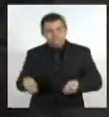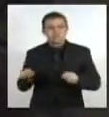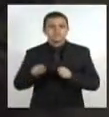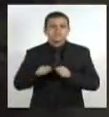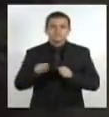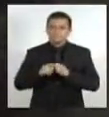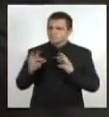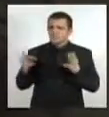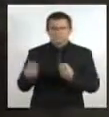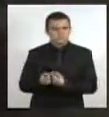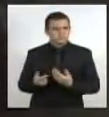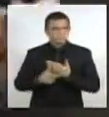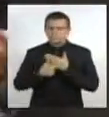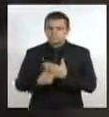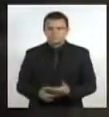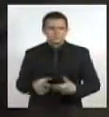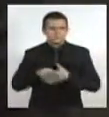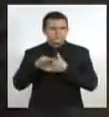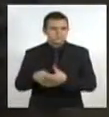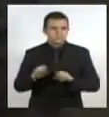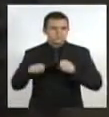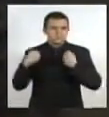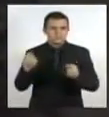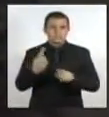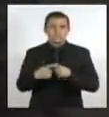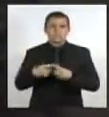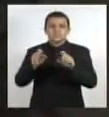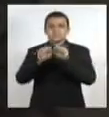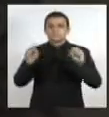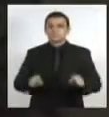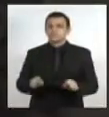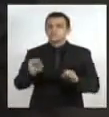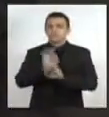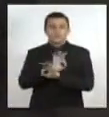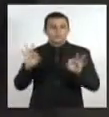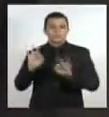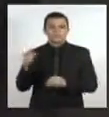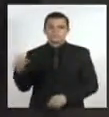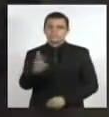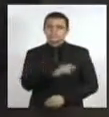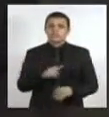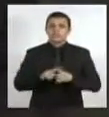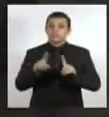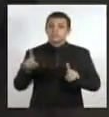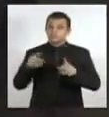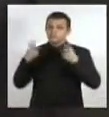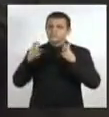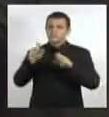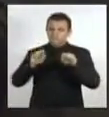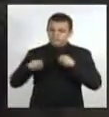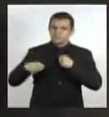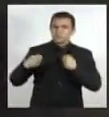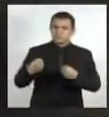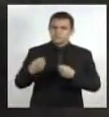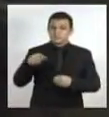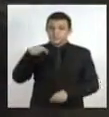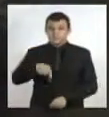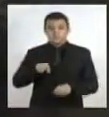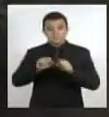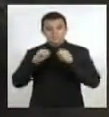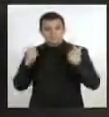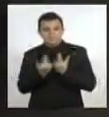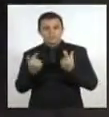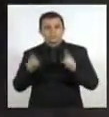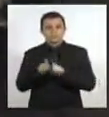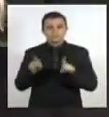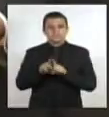parte de todos, uma vez que não existe o sistema ideal, mas reconhecer o esforço. Essa casa, e aí diga-se de